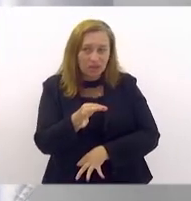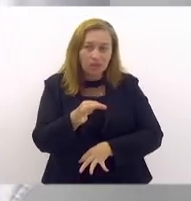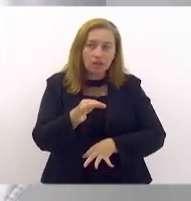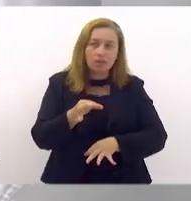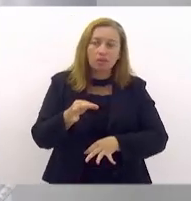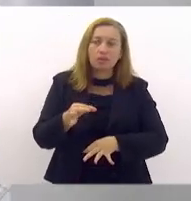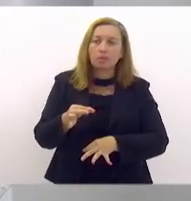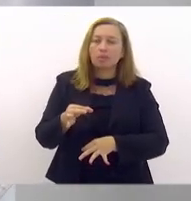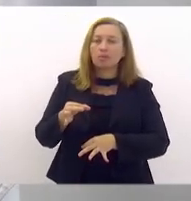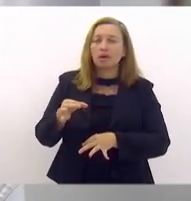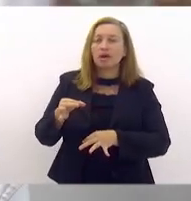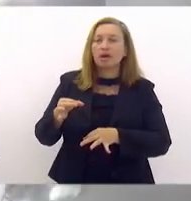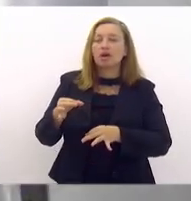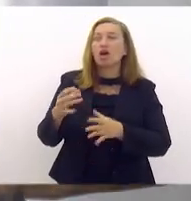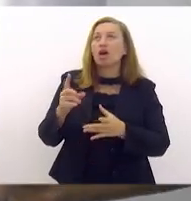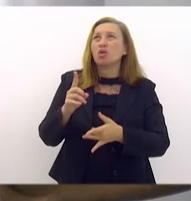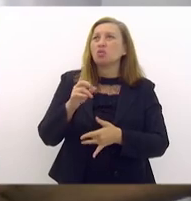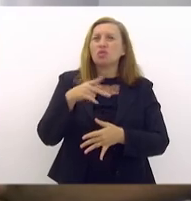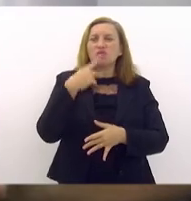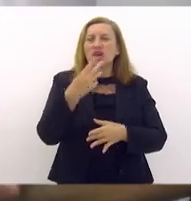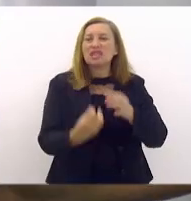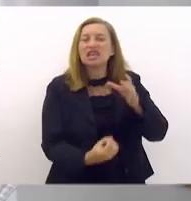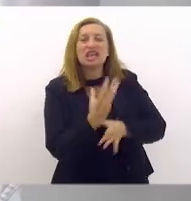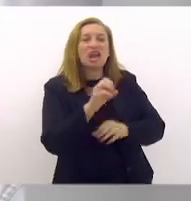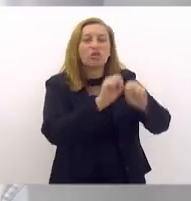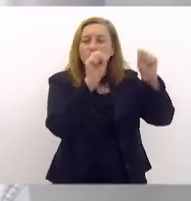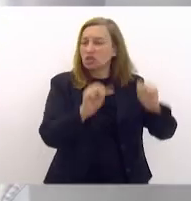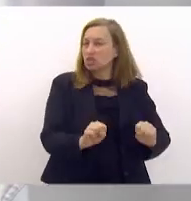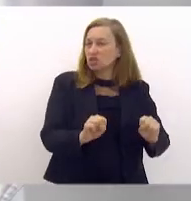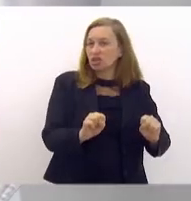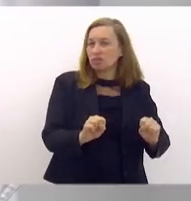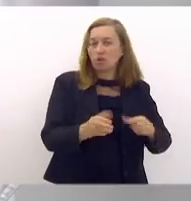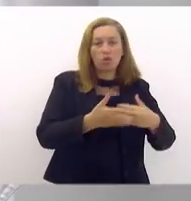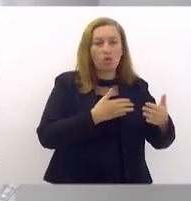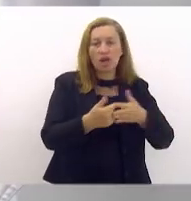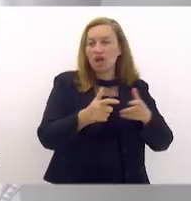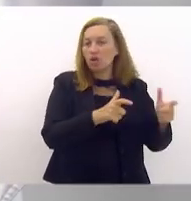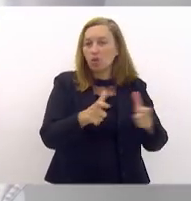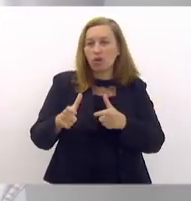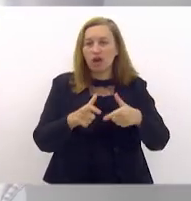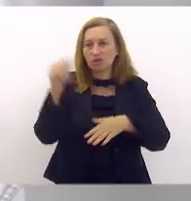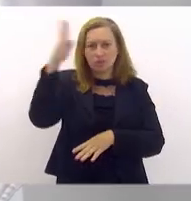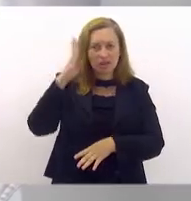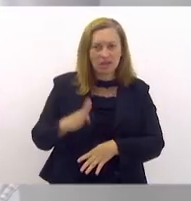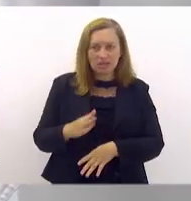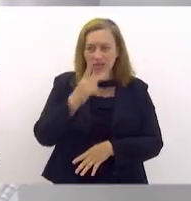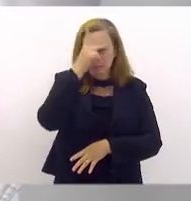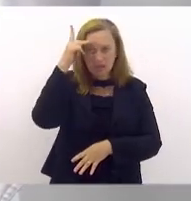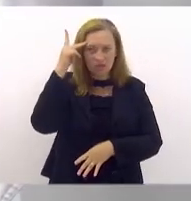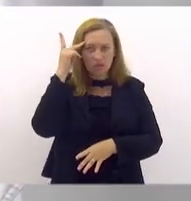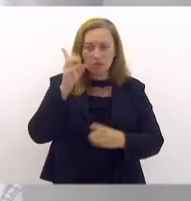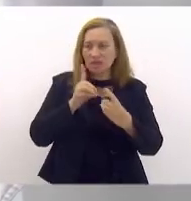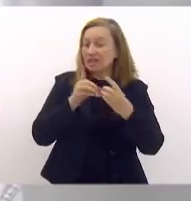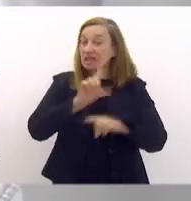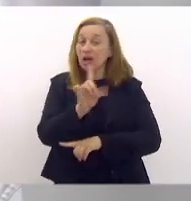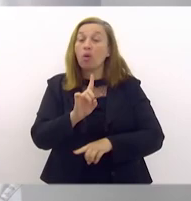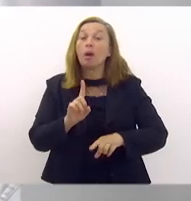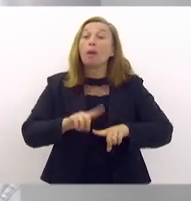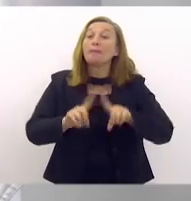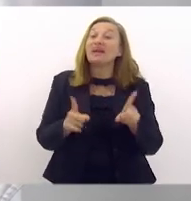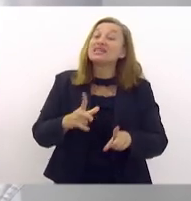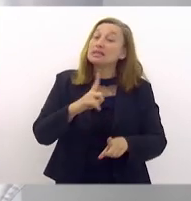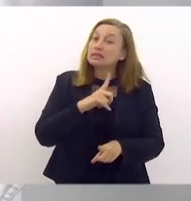pegar o que ela está falando? Eu não estou falando de criar um sistema para, em qualquer lugar do Brasil, a pessoa seja atendida, mas que a gente